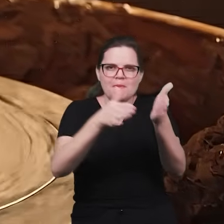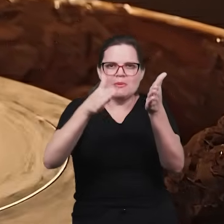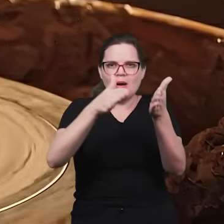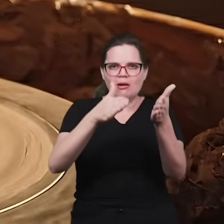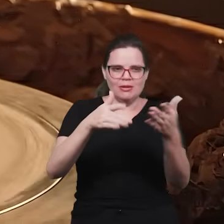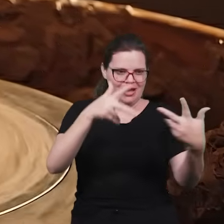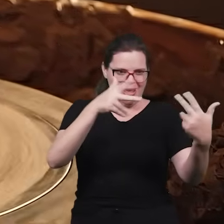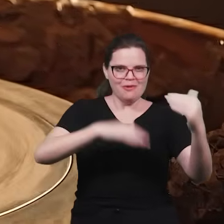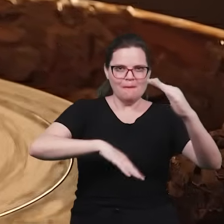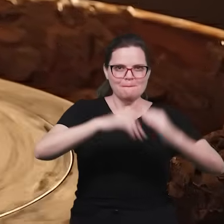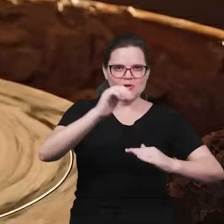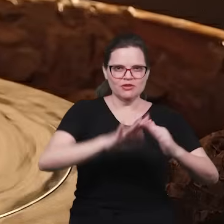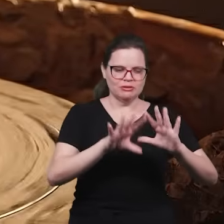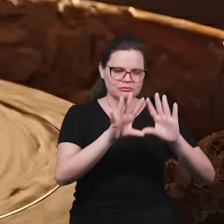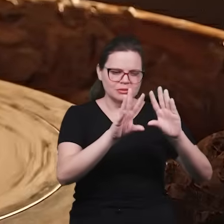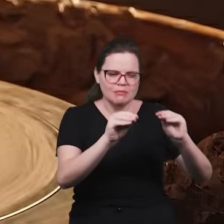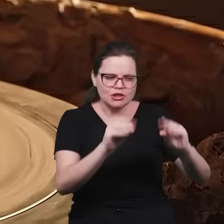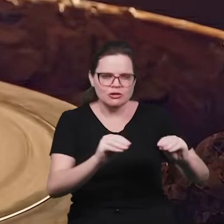a vontade dEle?